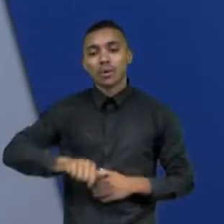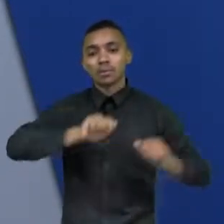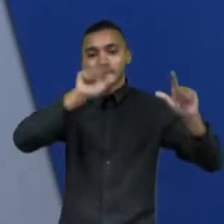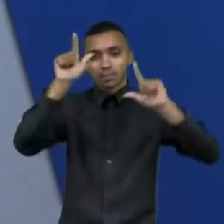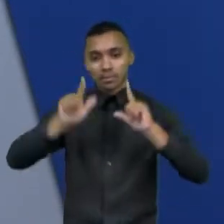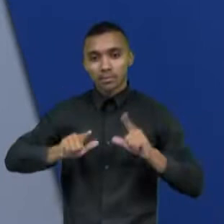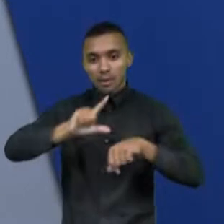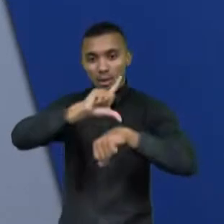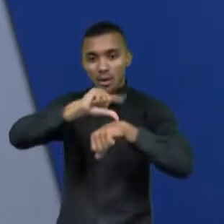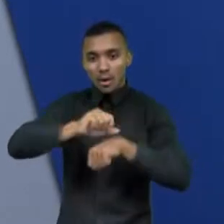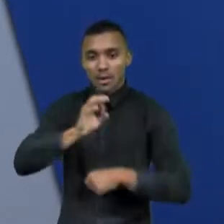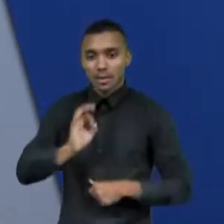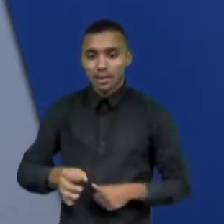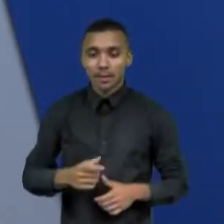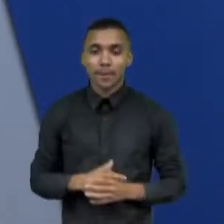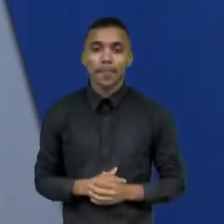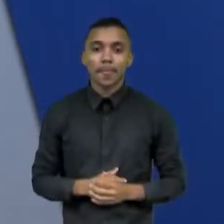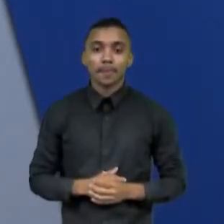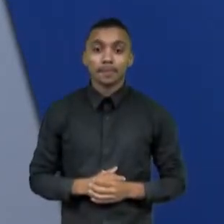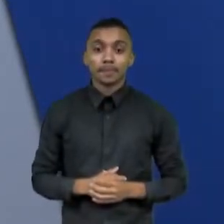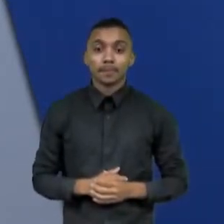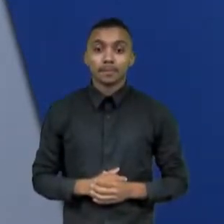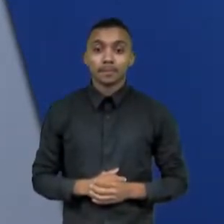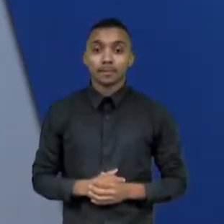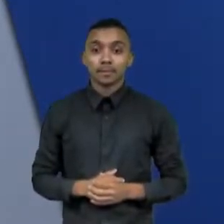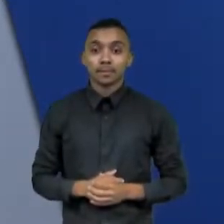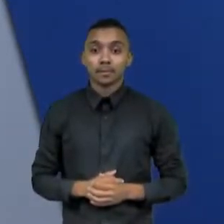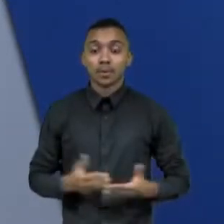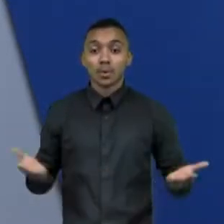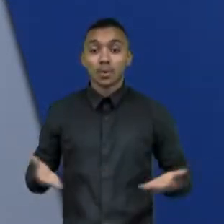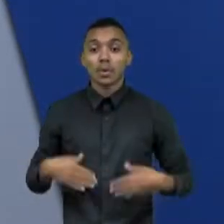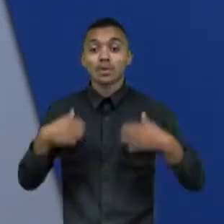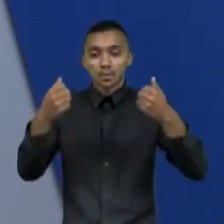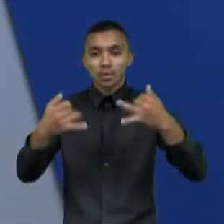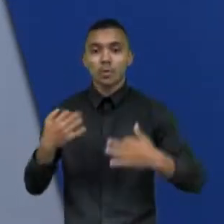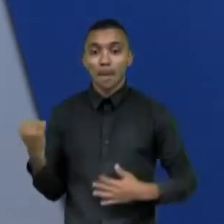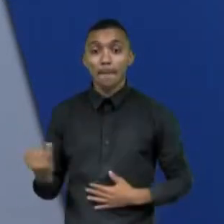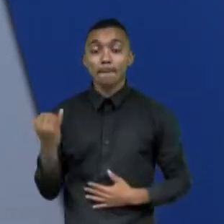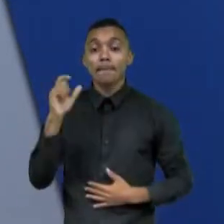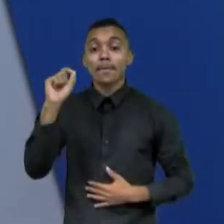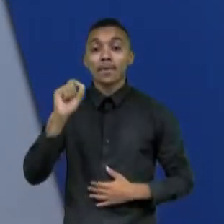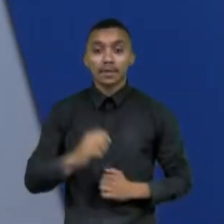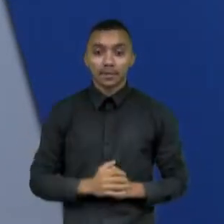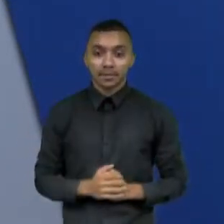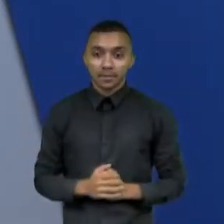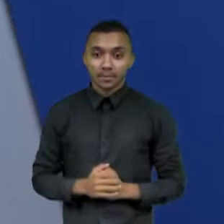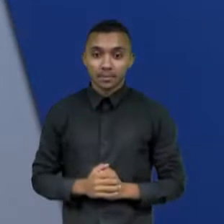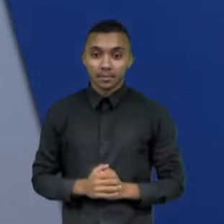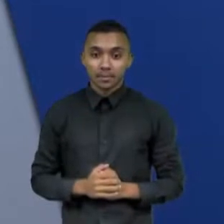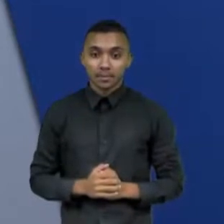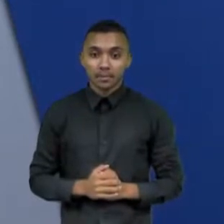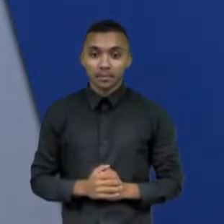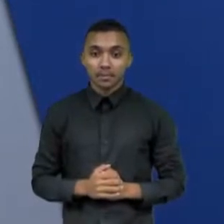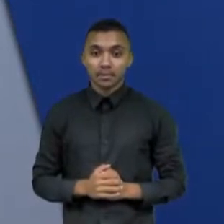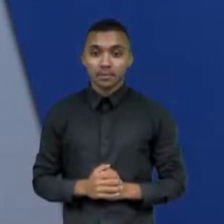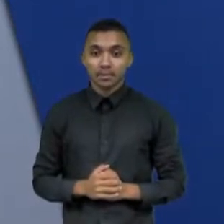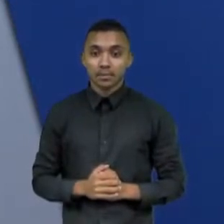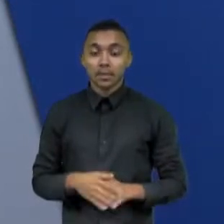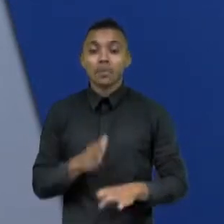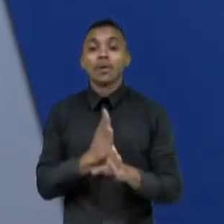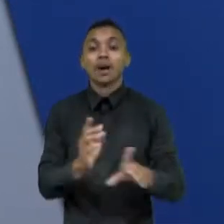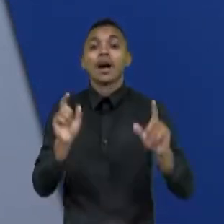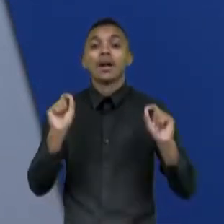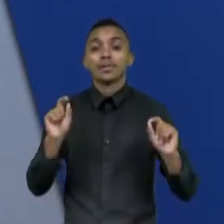horários alternativos aqui na TV Assembleia. O programa de hoje é importante porque a gente vai conhecer mais a fundo o